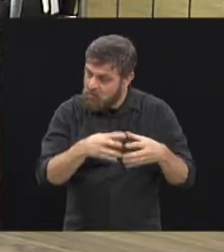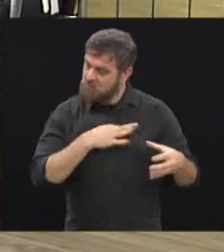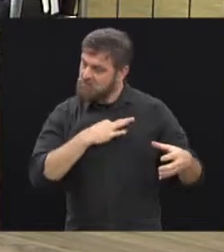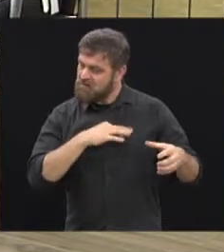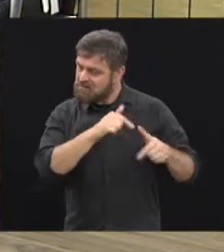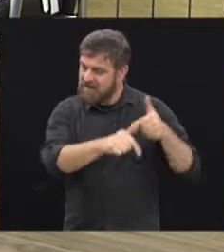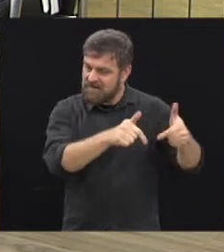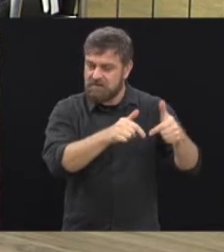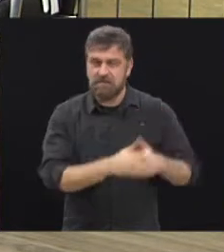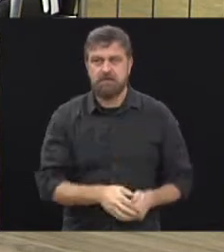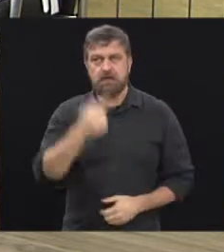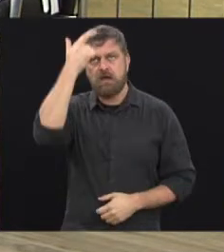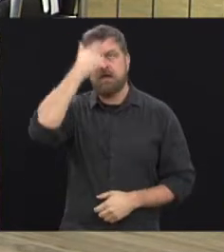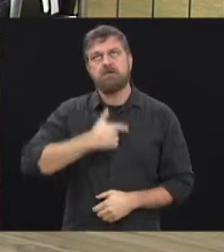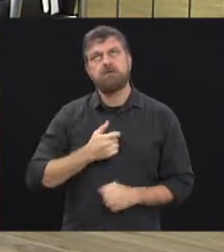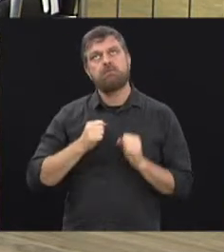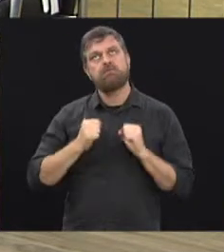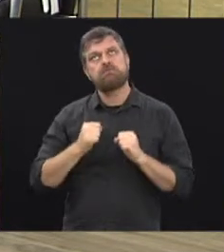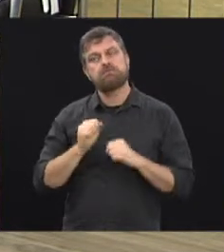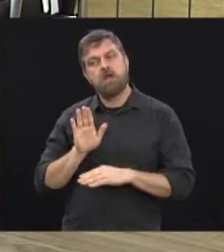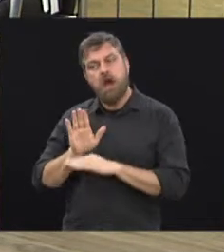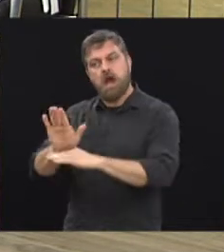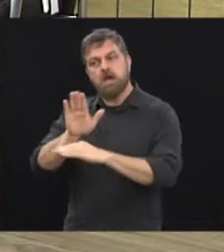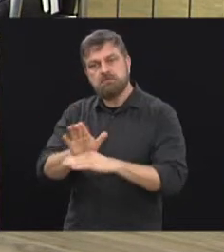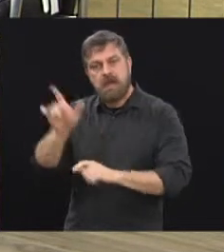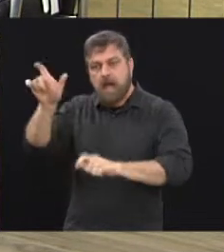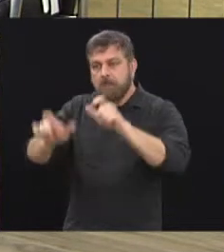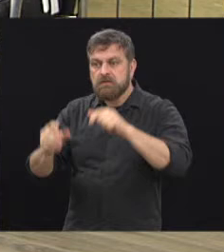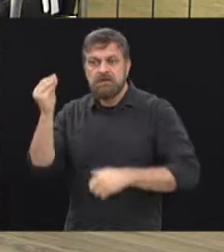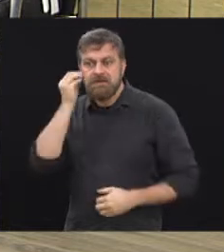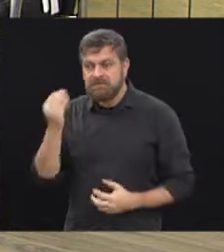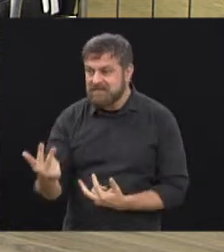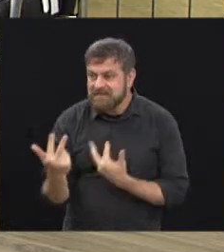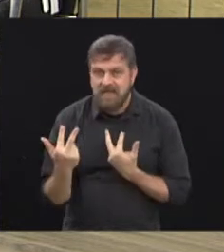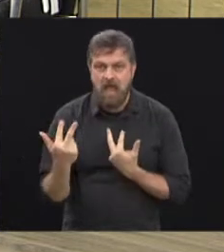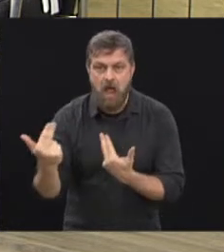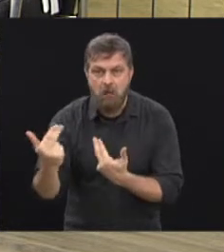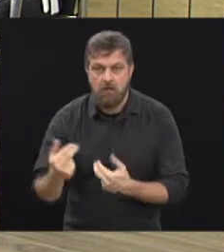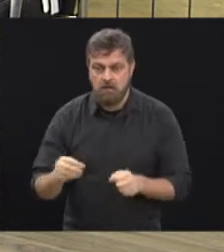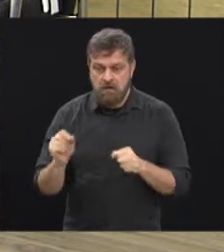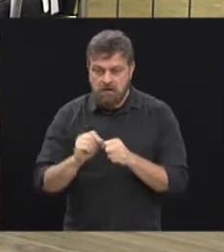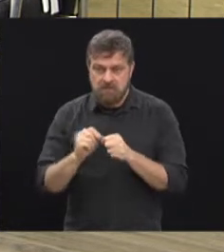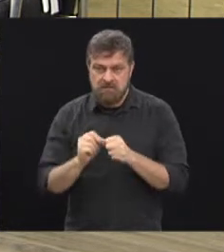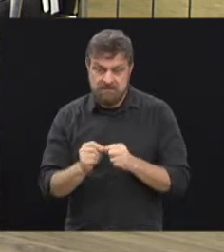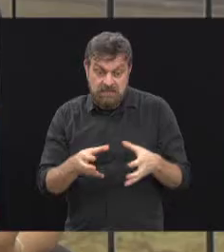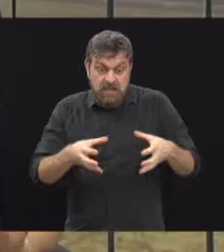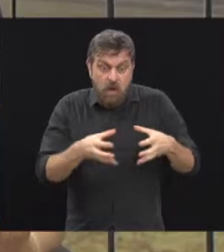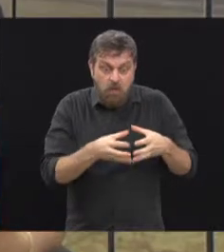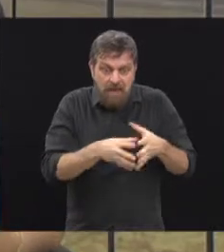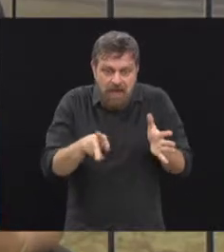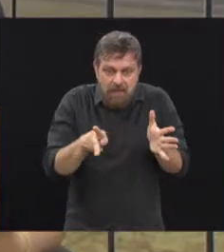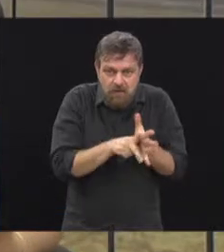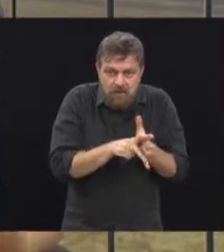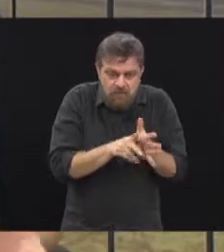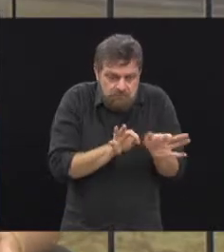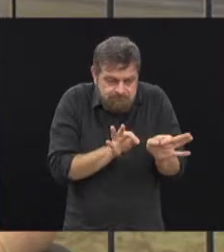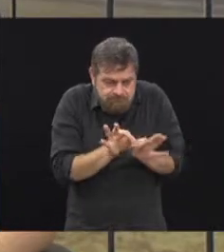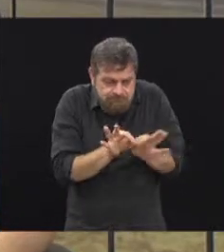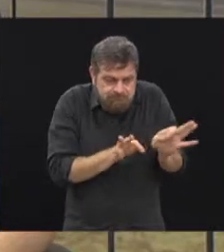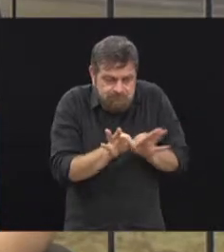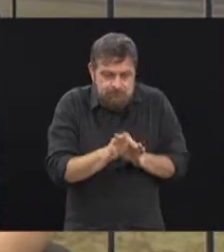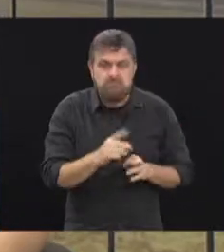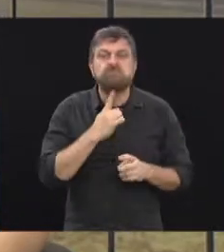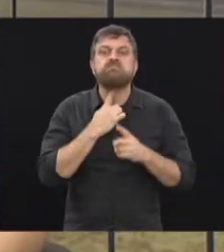pensar que eu poderia estar ajudando mais gente a fazer o mesmo se eu colocasse isso de uma forma estruturada em algum lugar. E aí foi surgindo